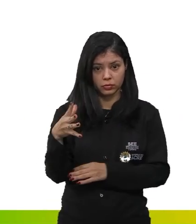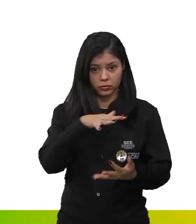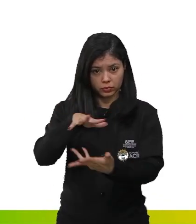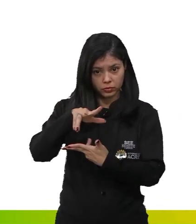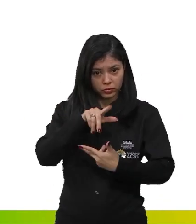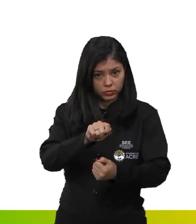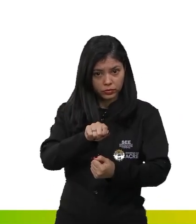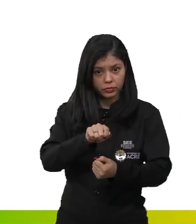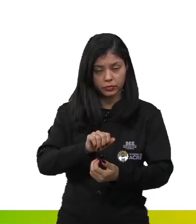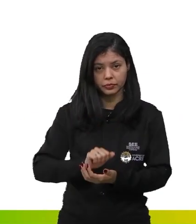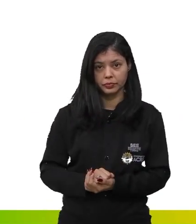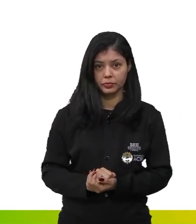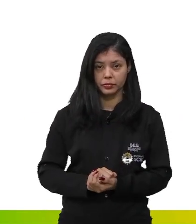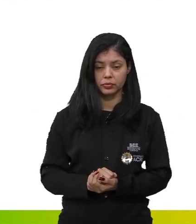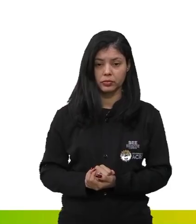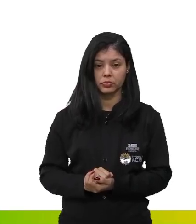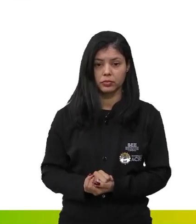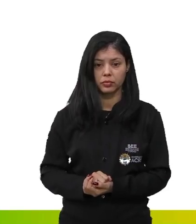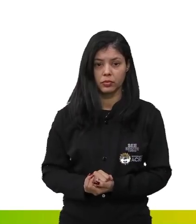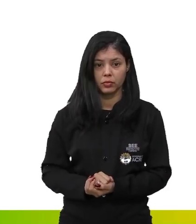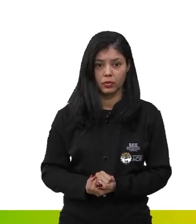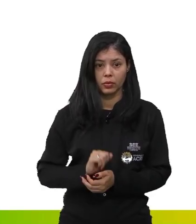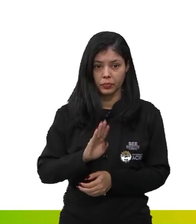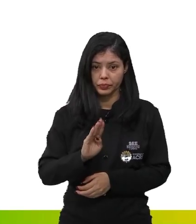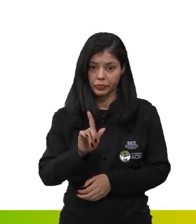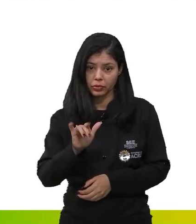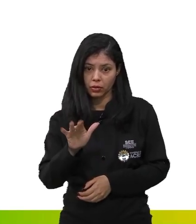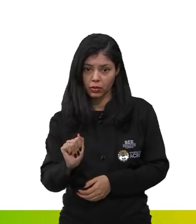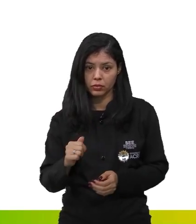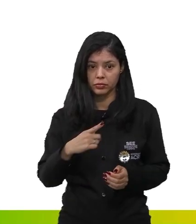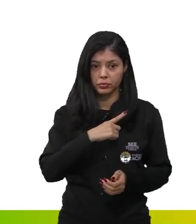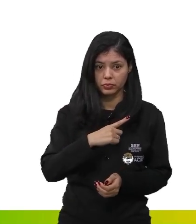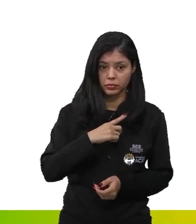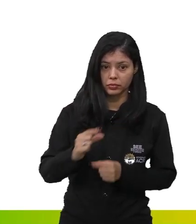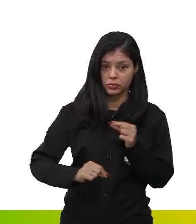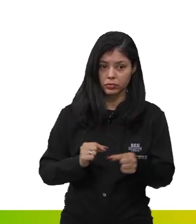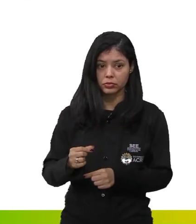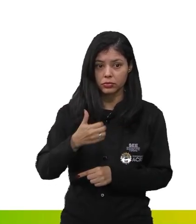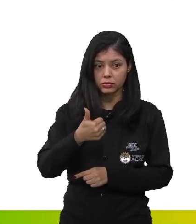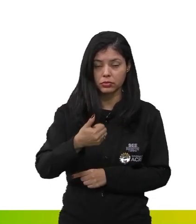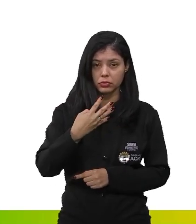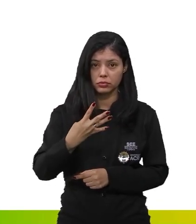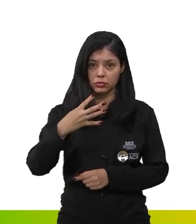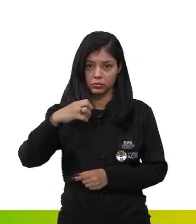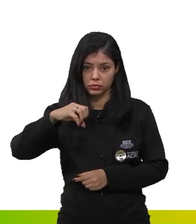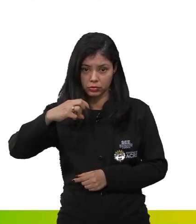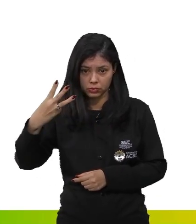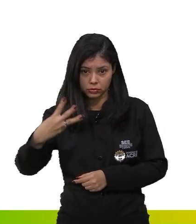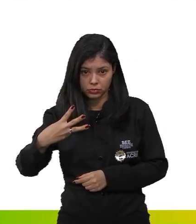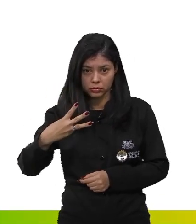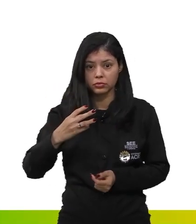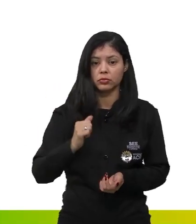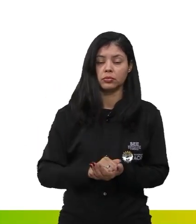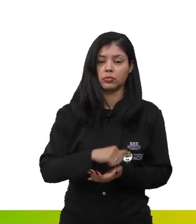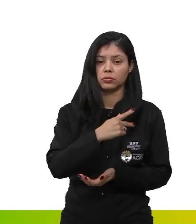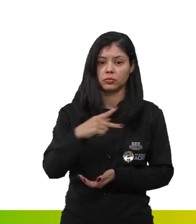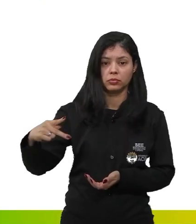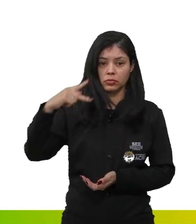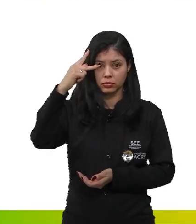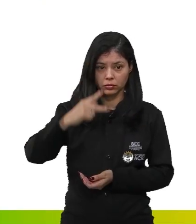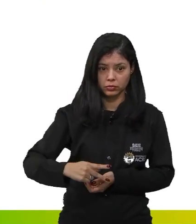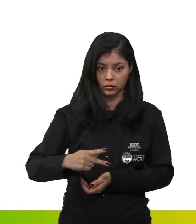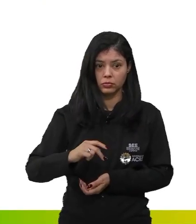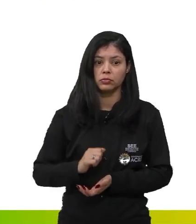novos mundos. A Bula Papal, em 1493, promulgada aí pelo Papa Alexandre